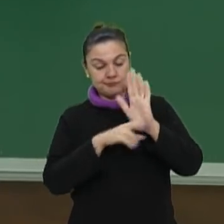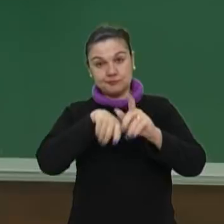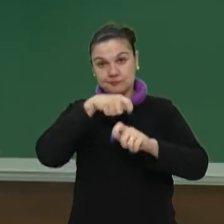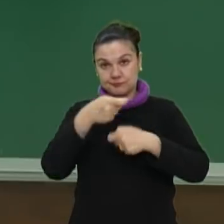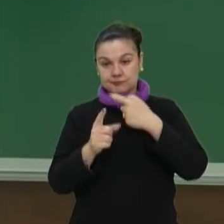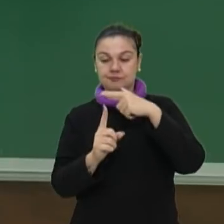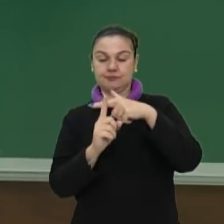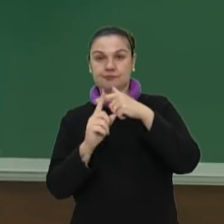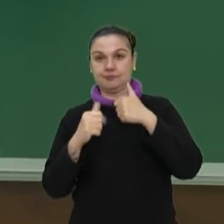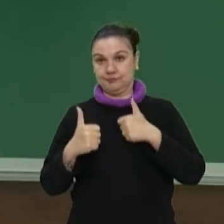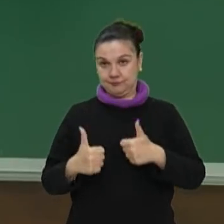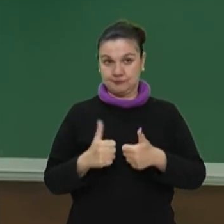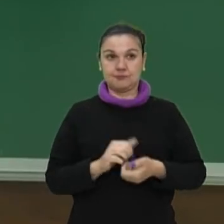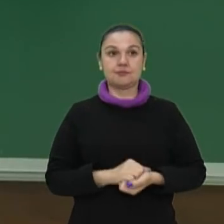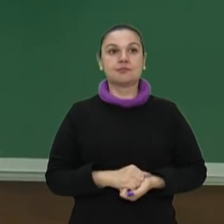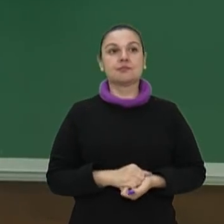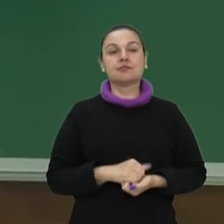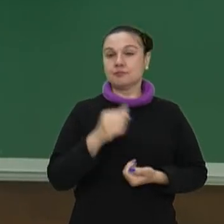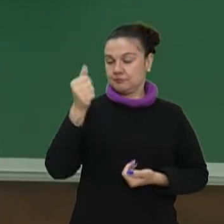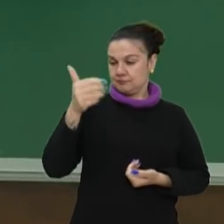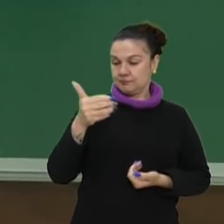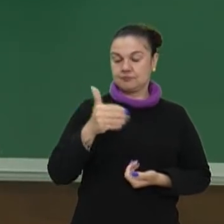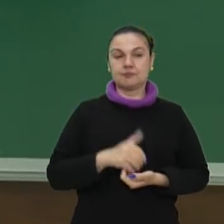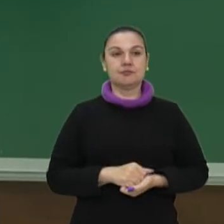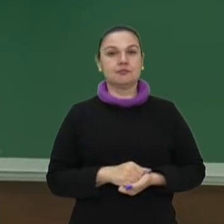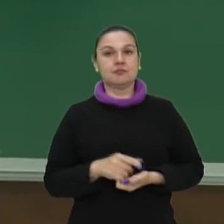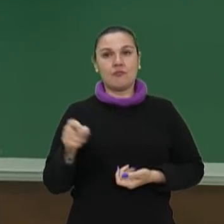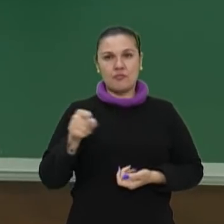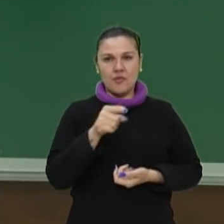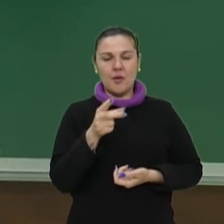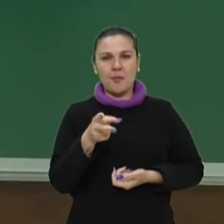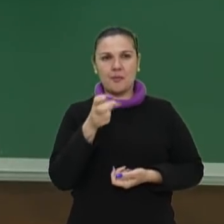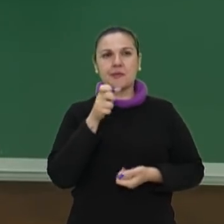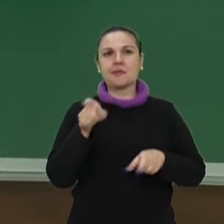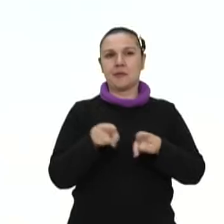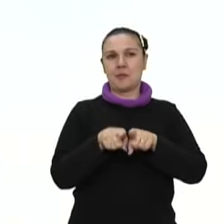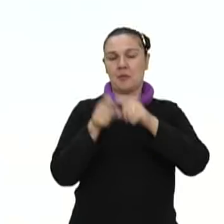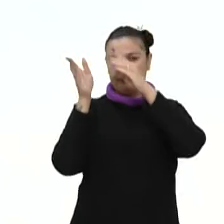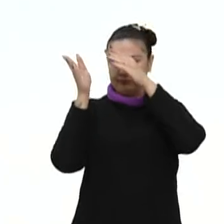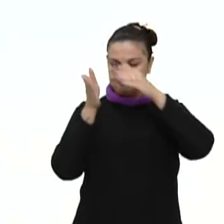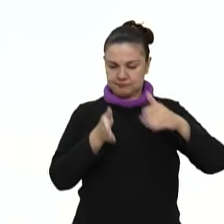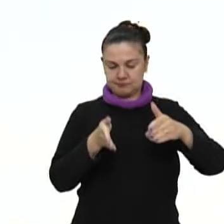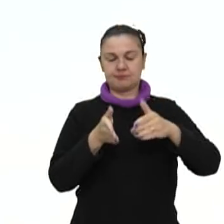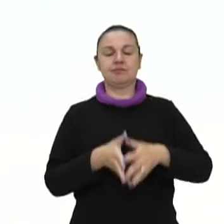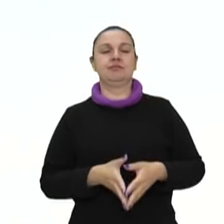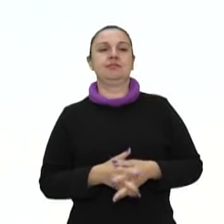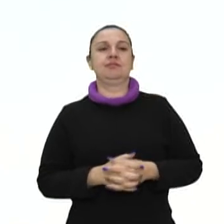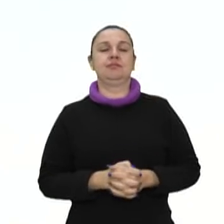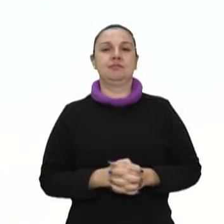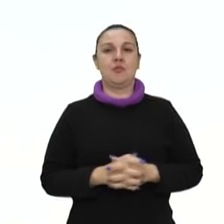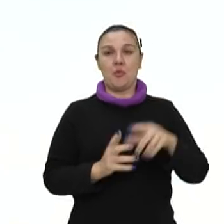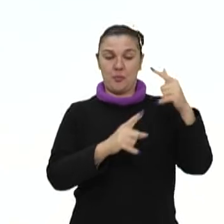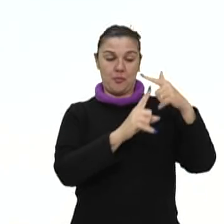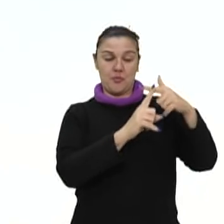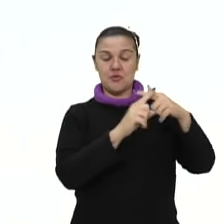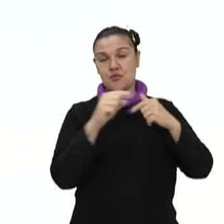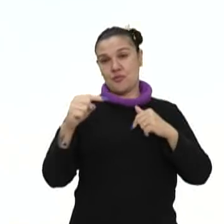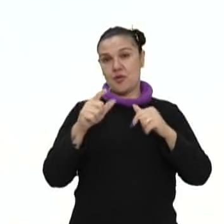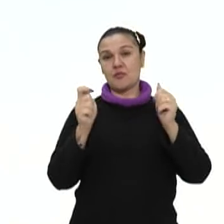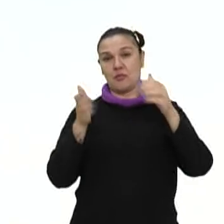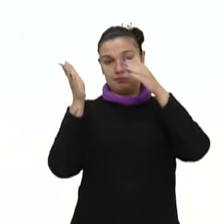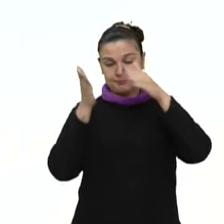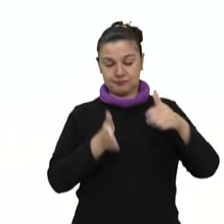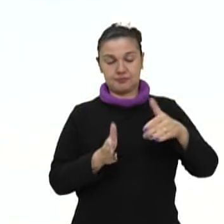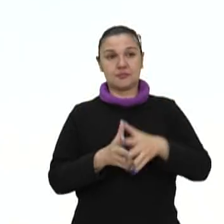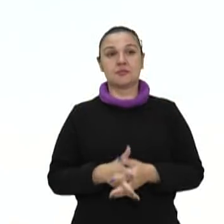também. Ok? E nesse caso, né, perceba que eu posso cortar b ao quadrado com menos b ao quadrado, um positivo, outro negativo, um anula o